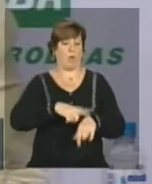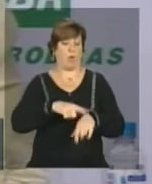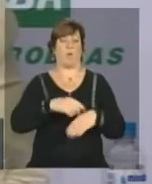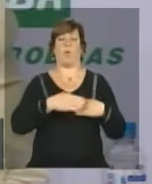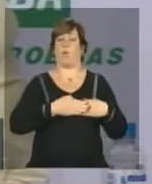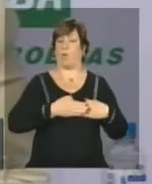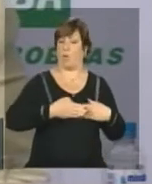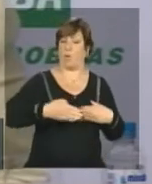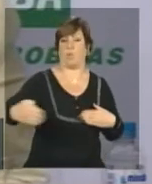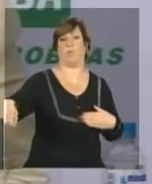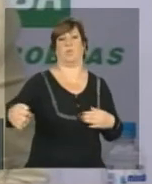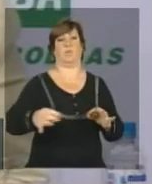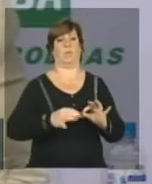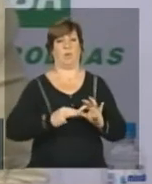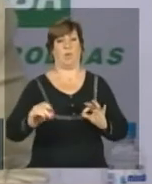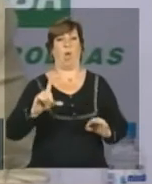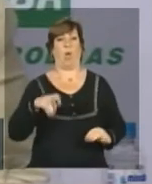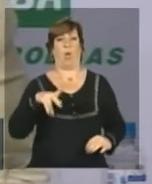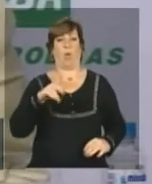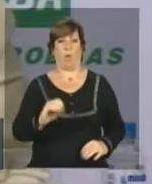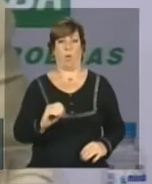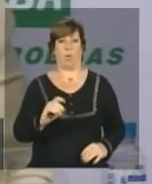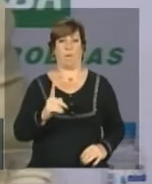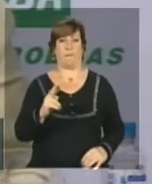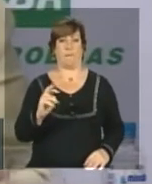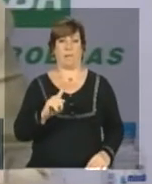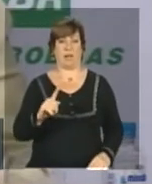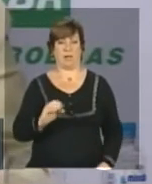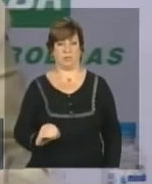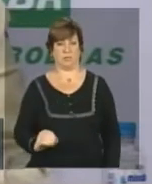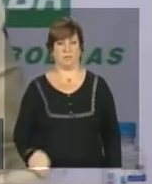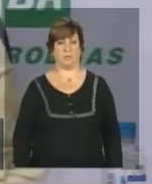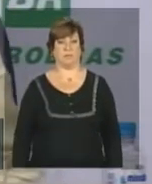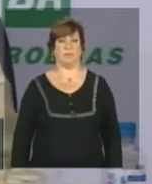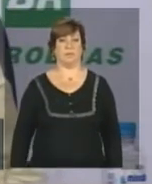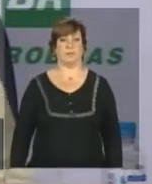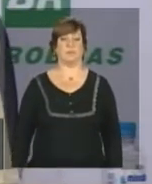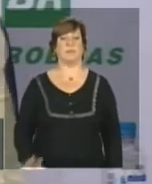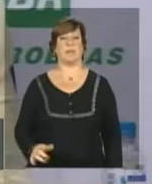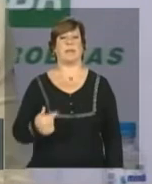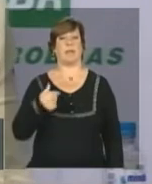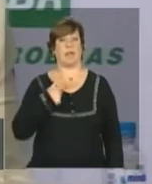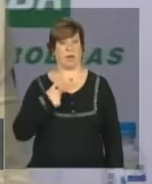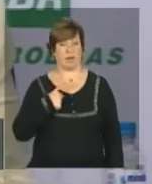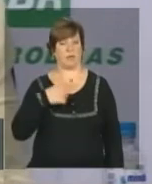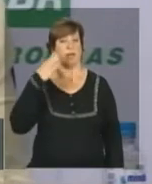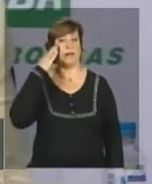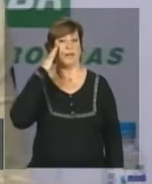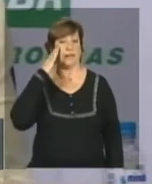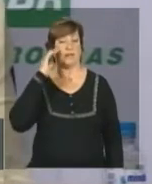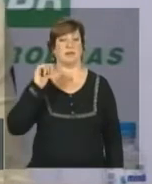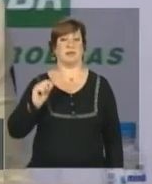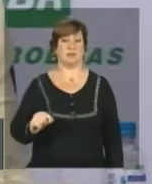prazo. É um mantra. Agora, eu entendo